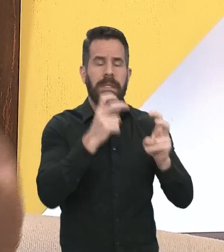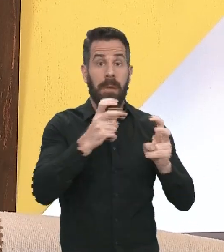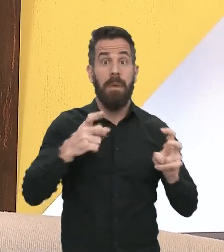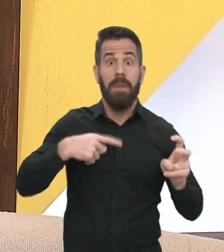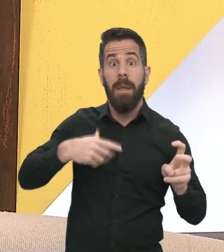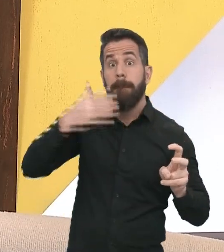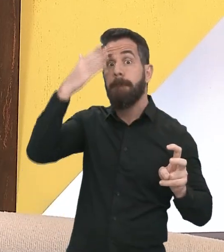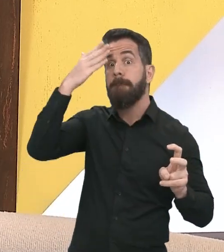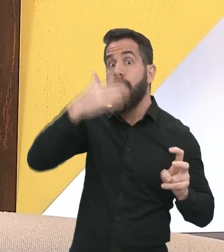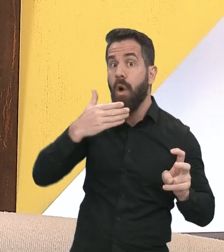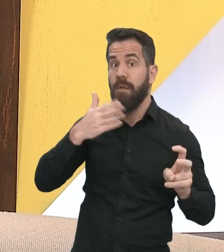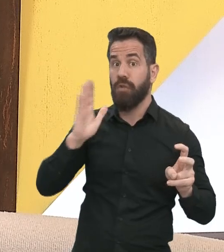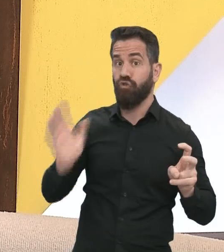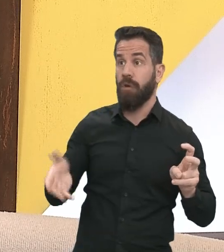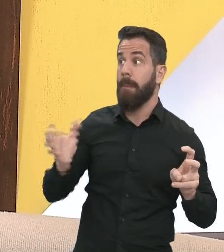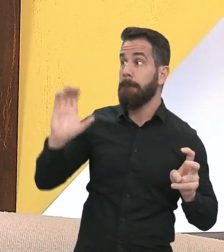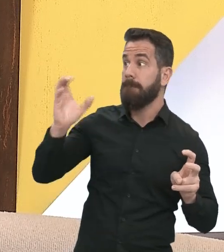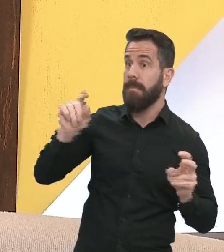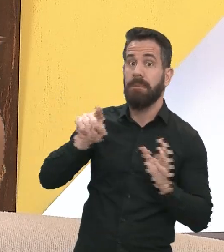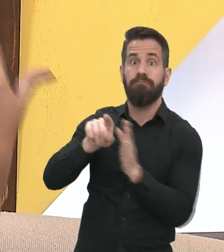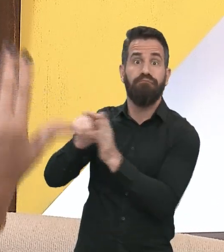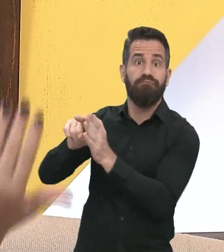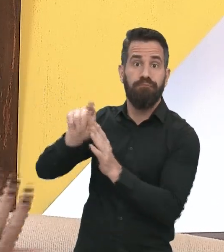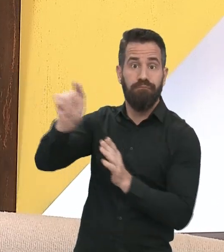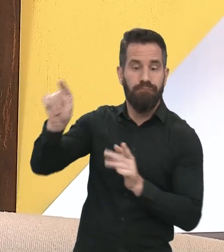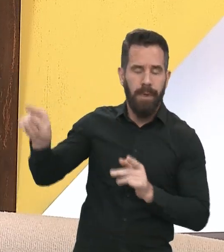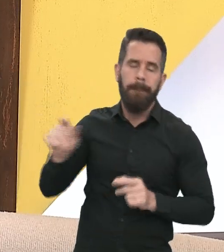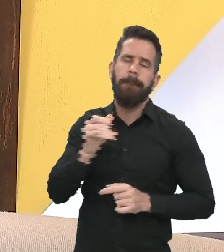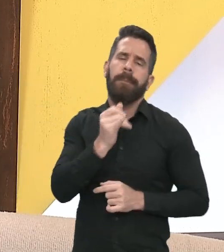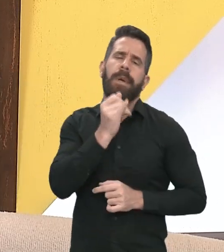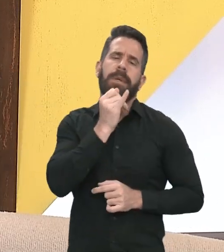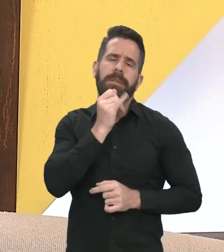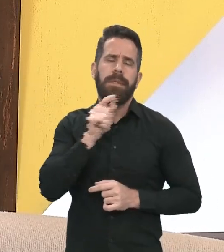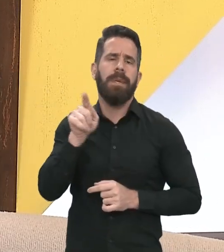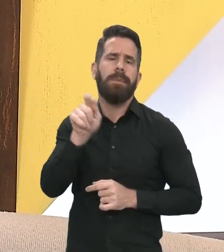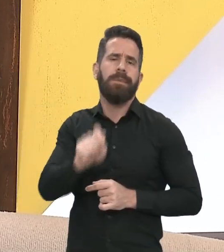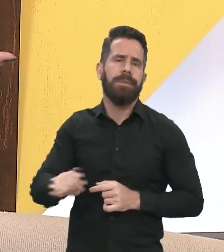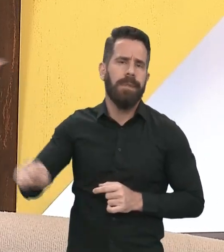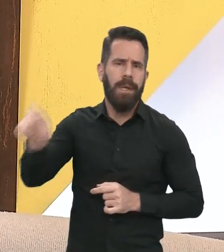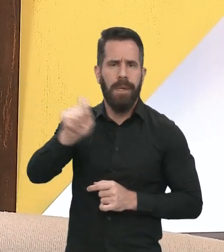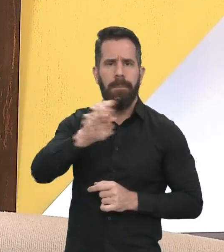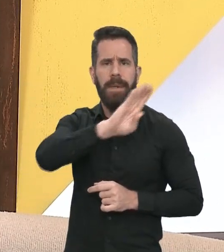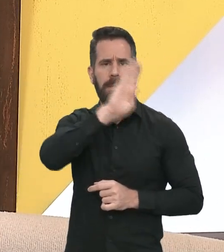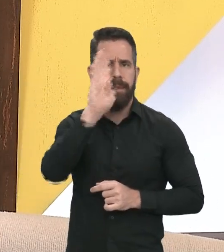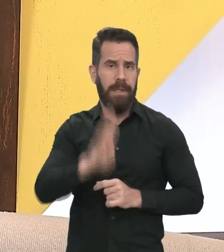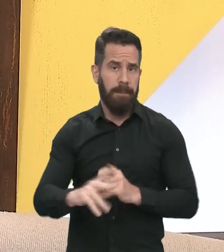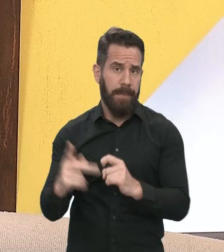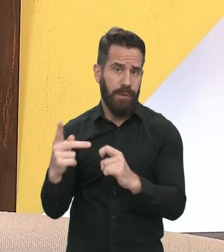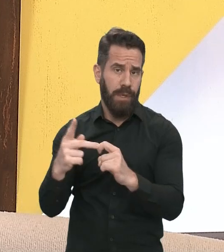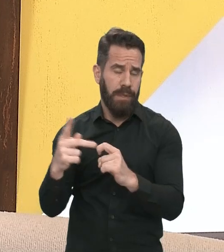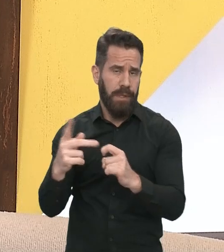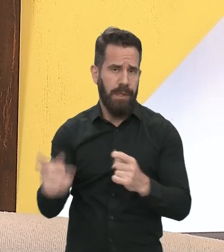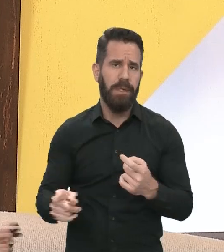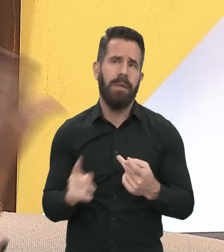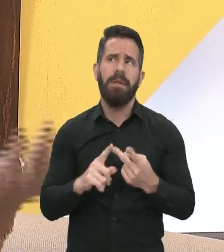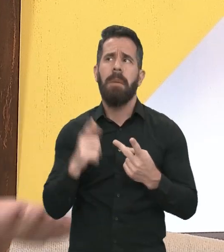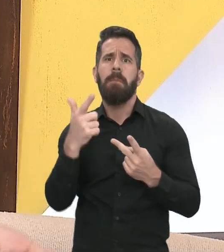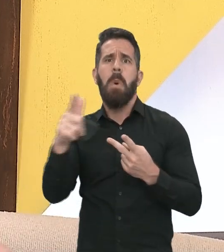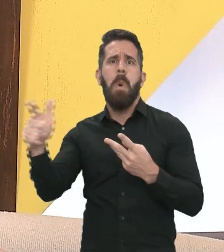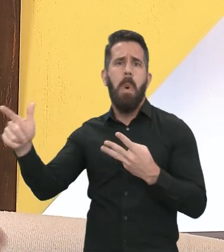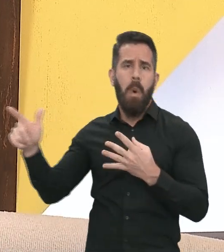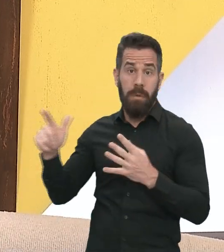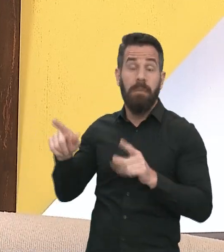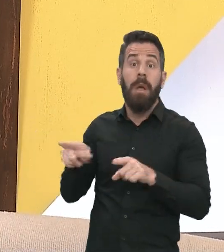que inclusive embasam recomendações, por exemplo, da Sociedade Brasileira de Pediatria e outras sociedades de pediatria